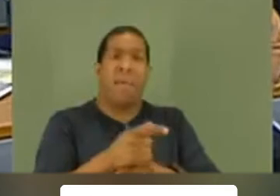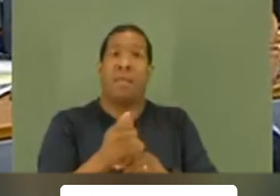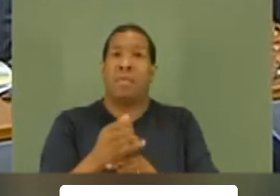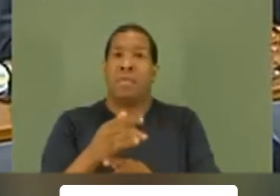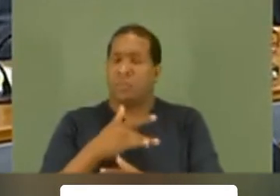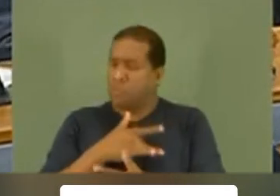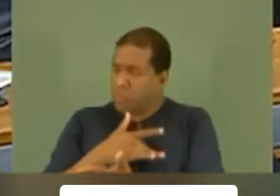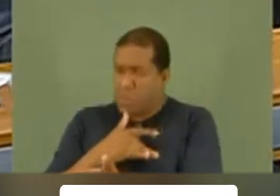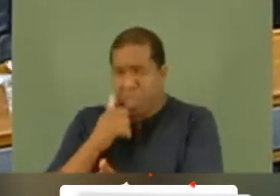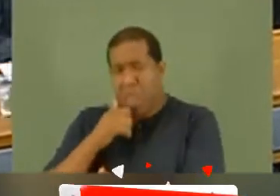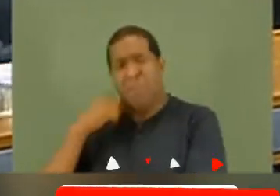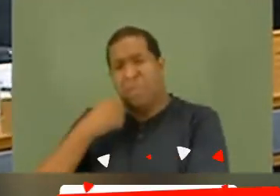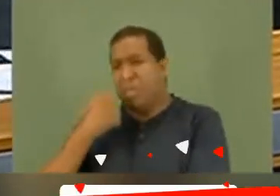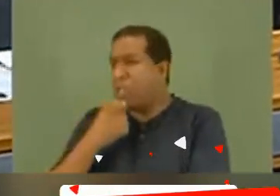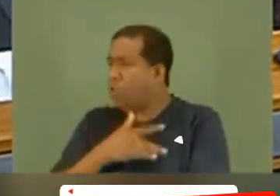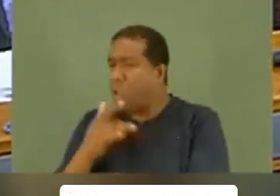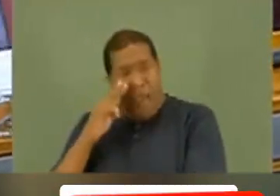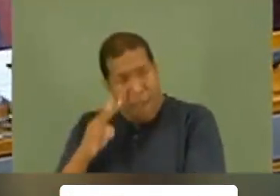senadora. É...